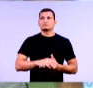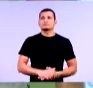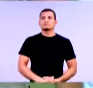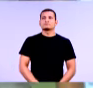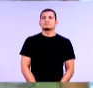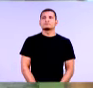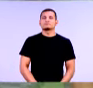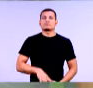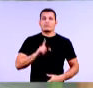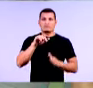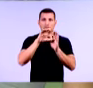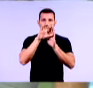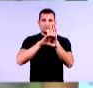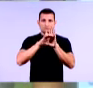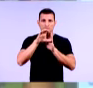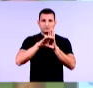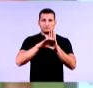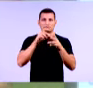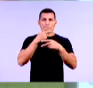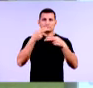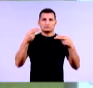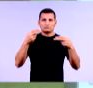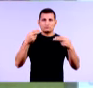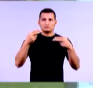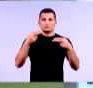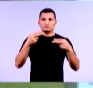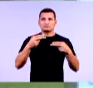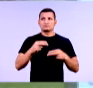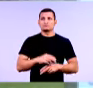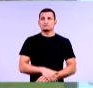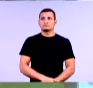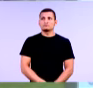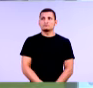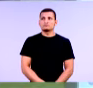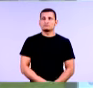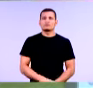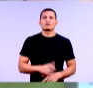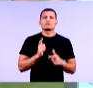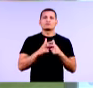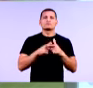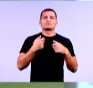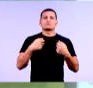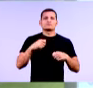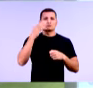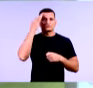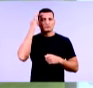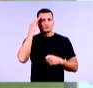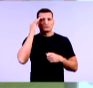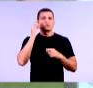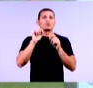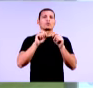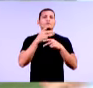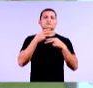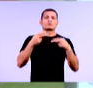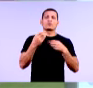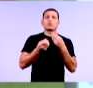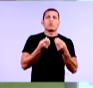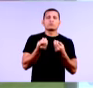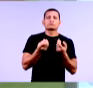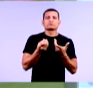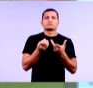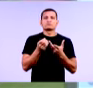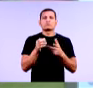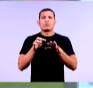o conceito de objeto. E por que a gente precisa saber o que é um objeto? Como é que a gente vai modelar um objeto? Como é que a gente vai programar um